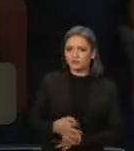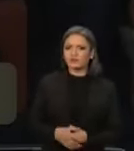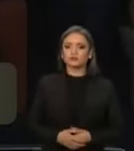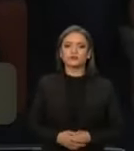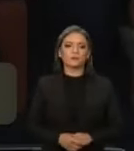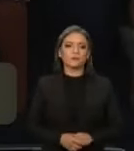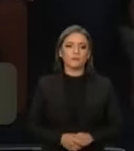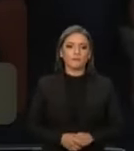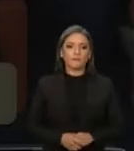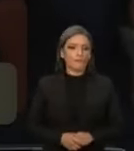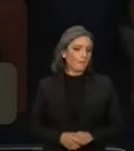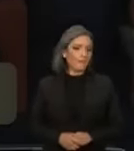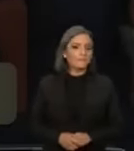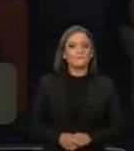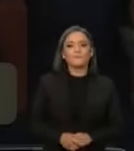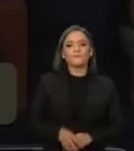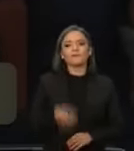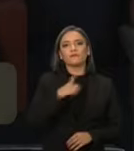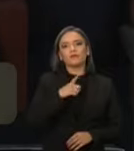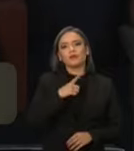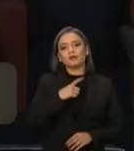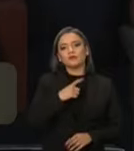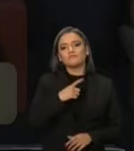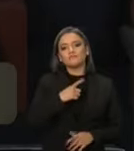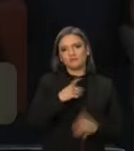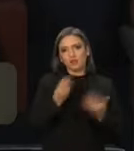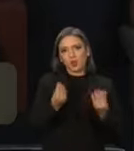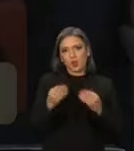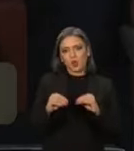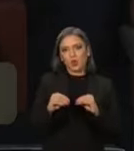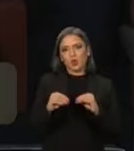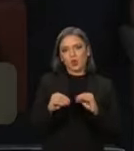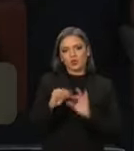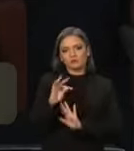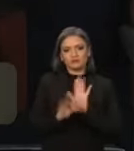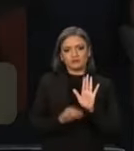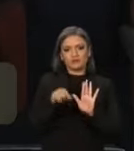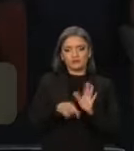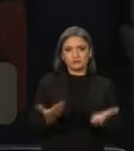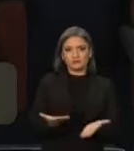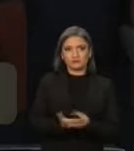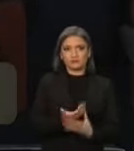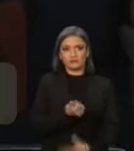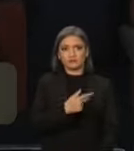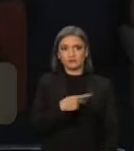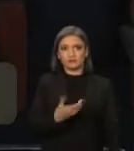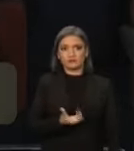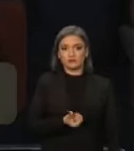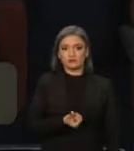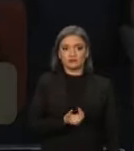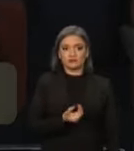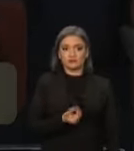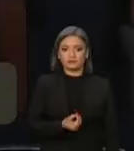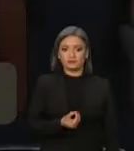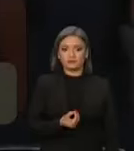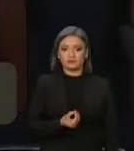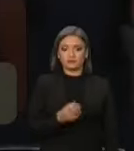Cito aqui longamente Sua Excelência, nessa própria ação penal 619.